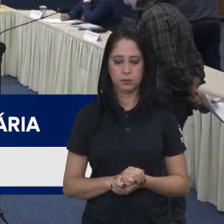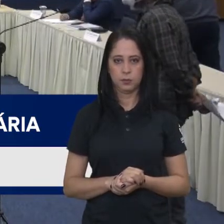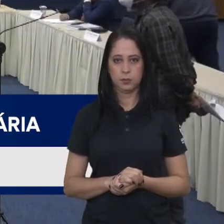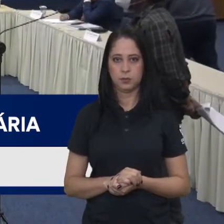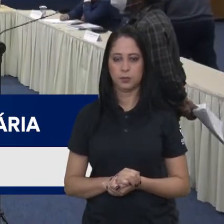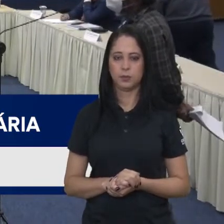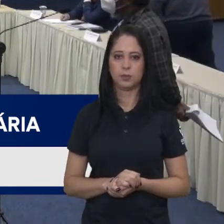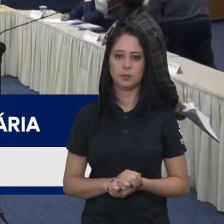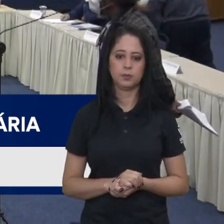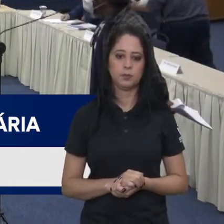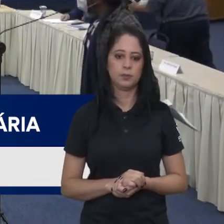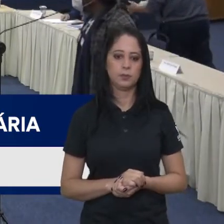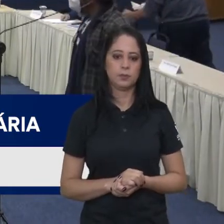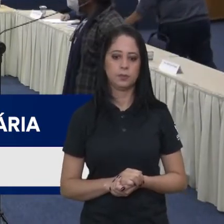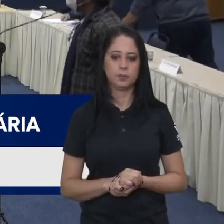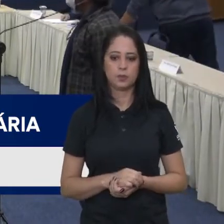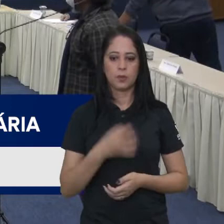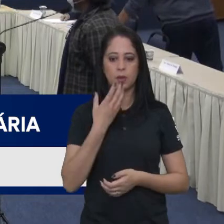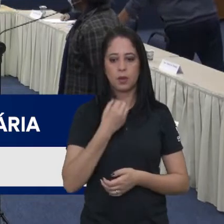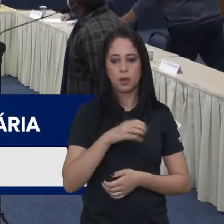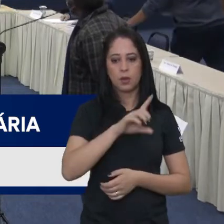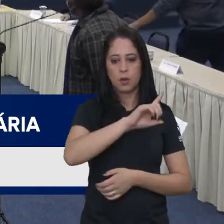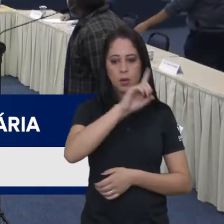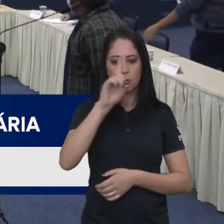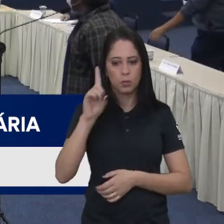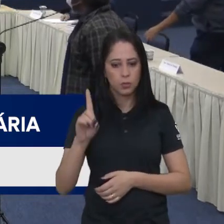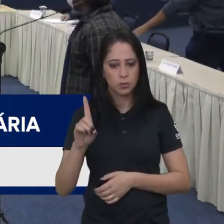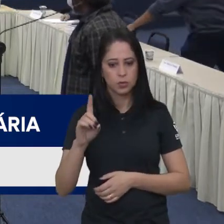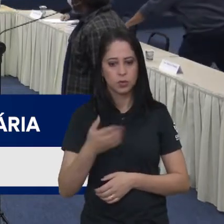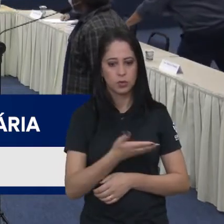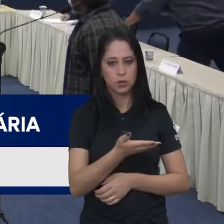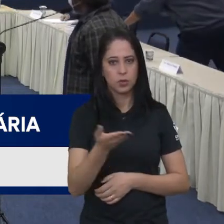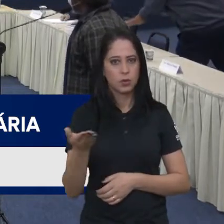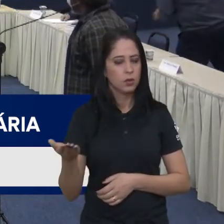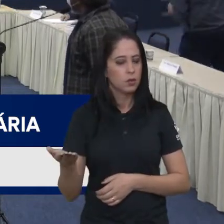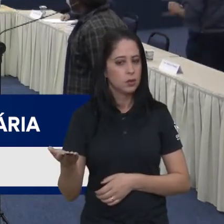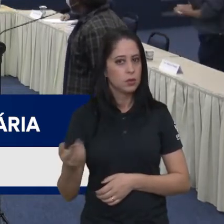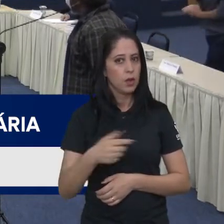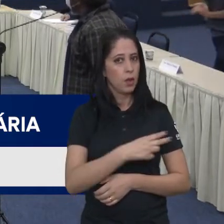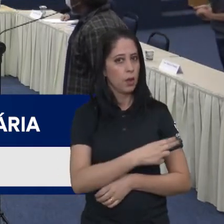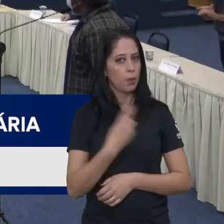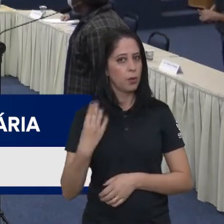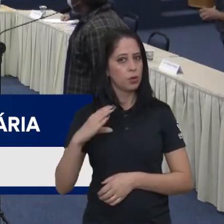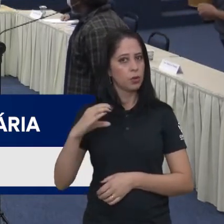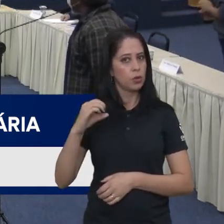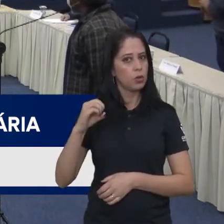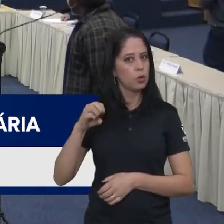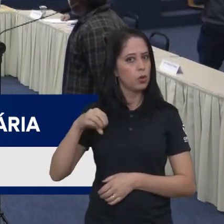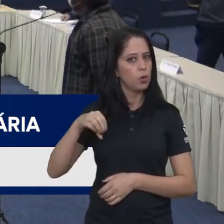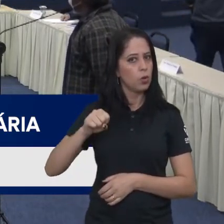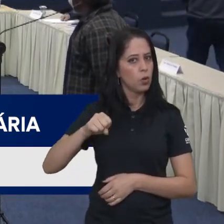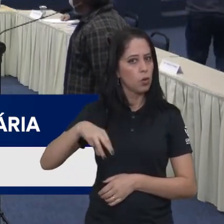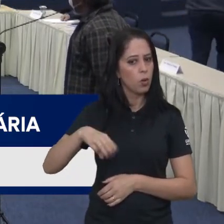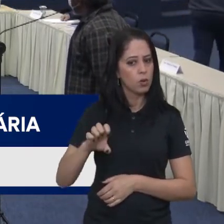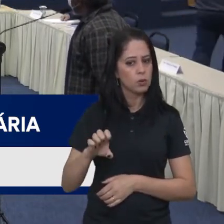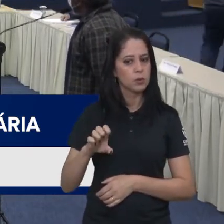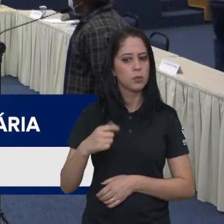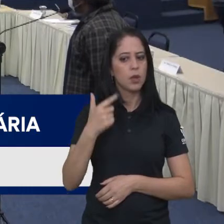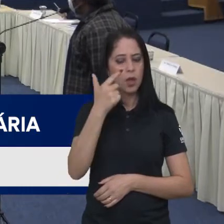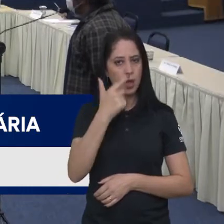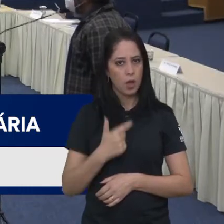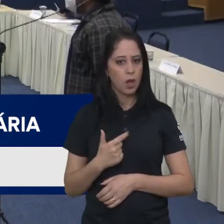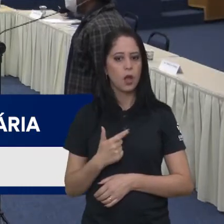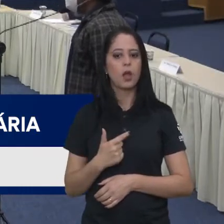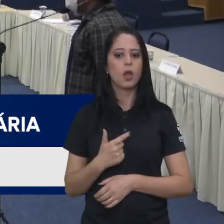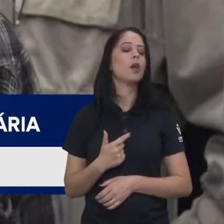Ok. Então, bom dia a todos e a todas, para quem me conhece, meu nome é Cosme Vitor, faço parte